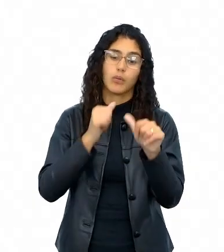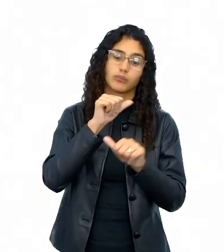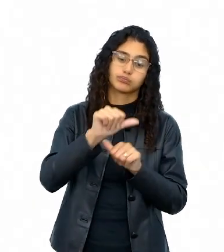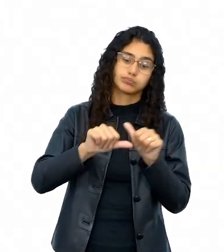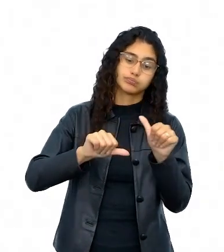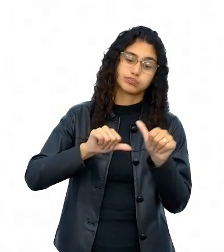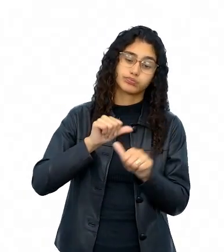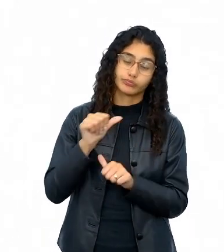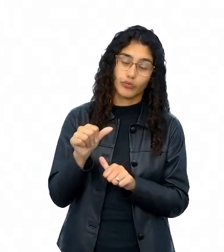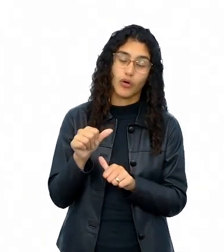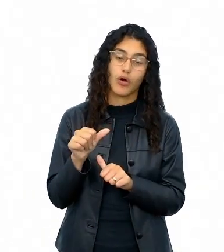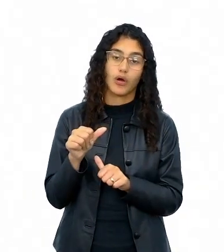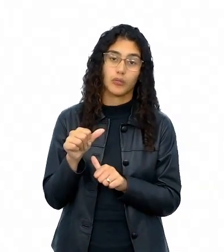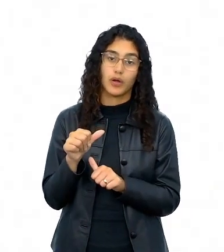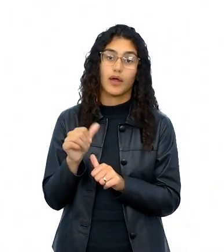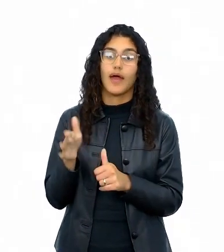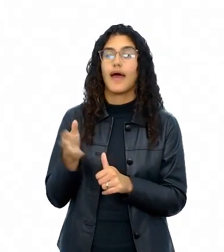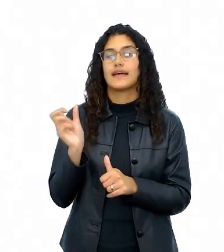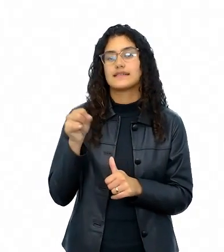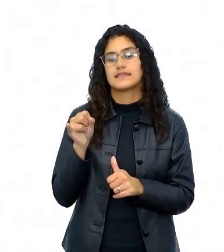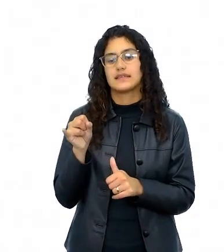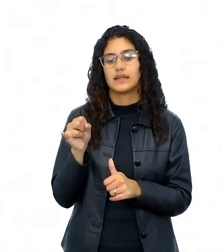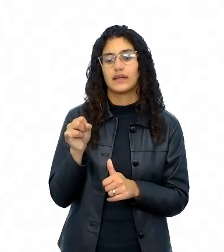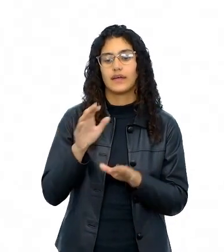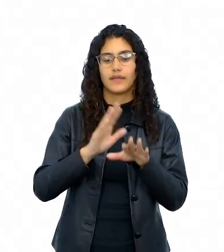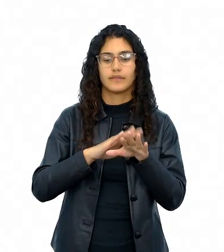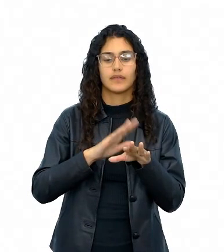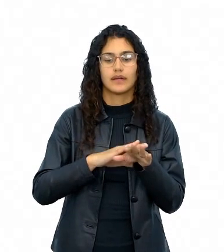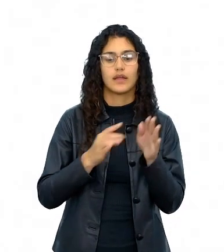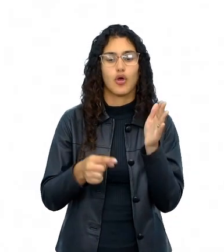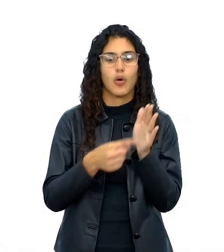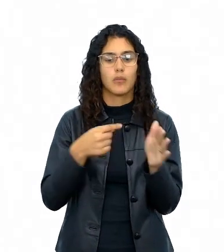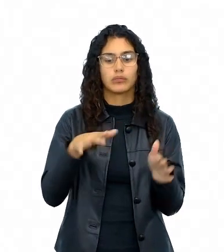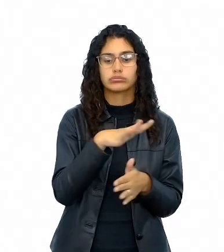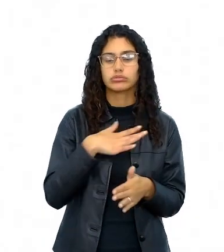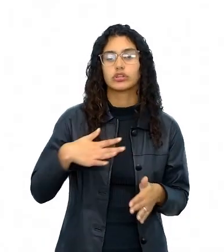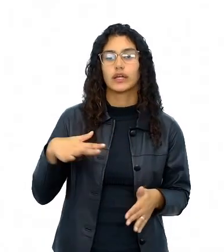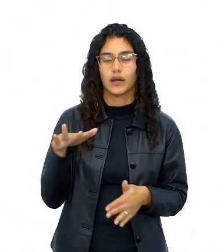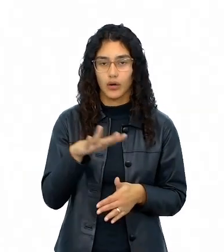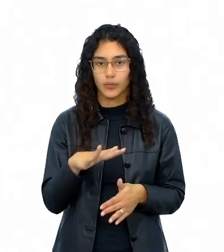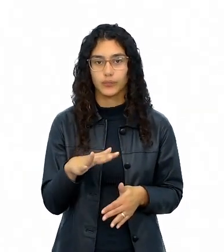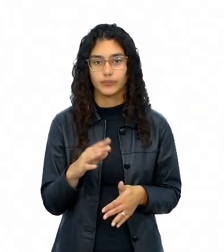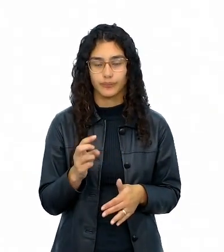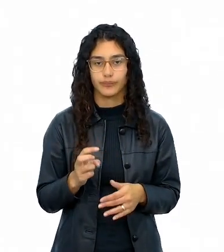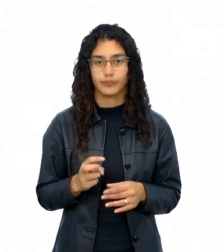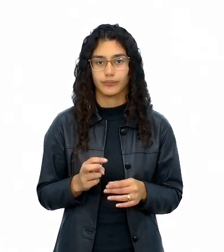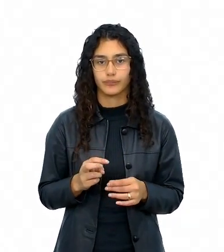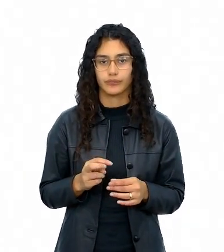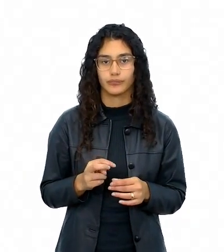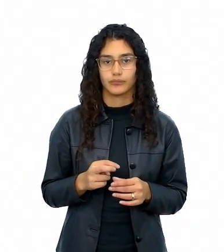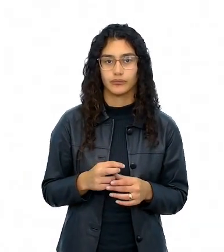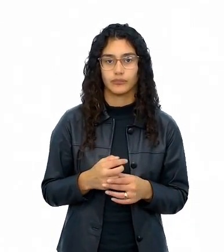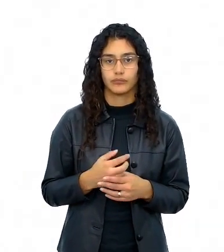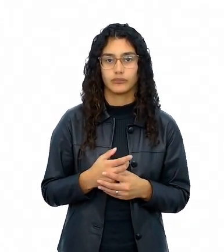transforma aquilo lá. E se eu fosse fazer uma coisa geral, né,